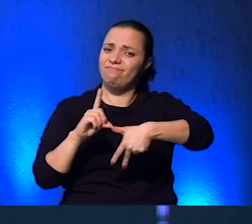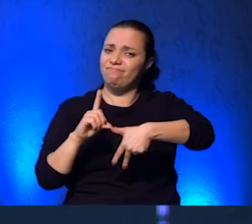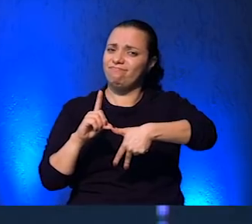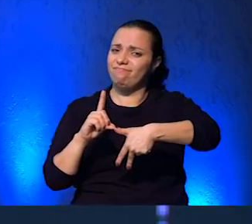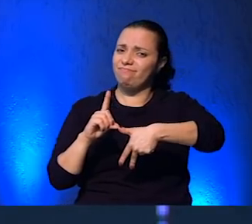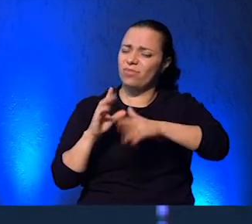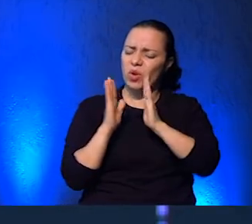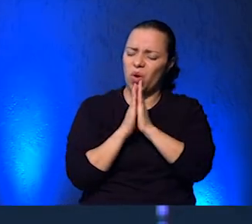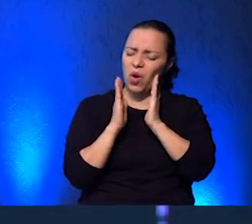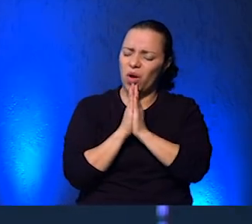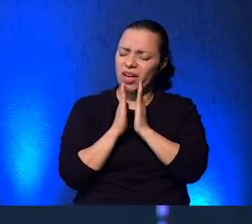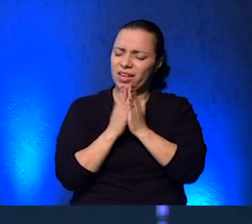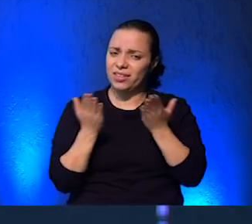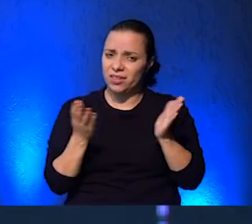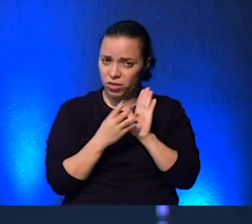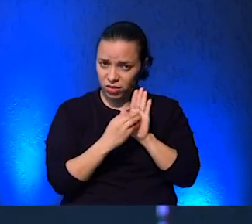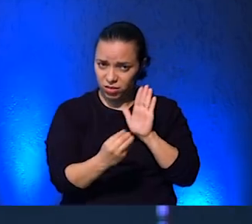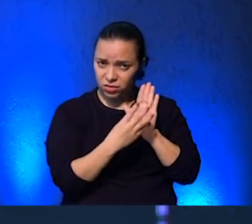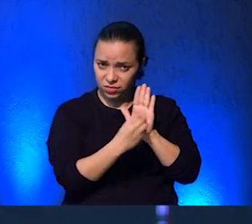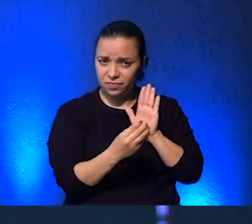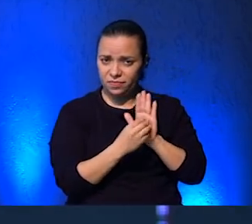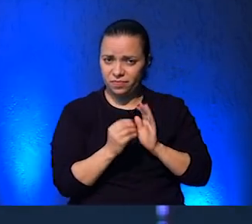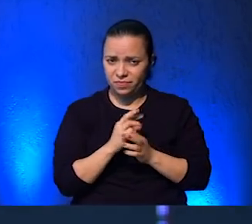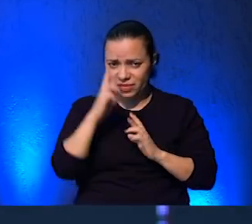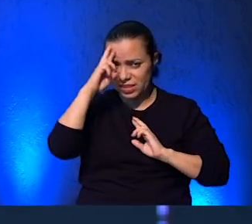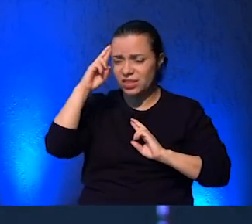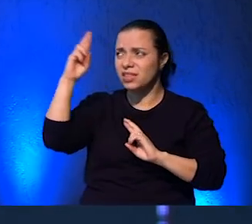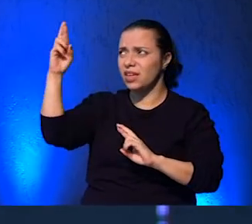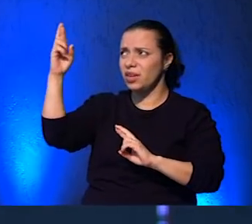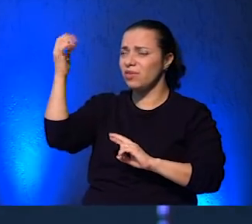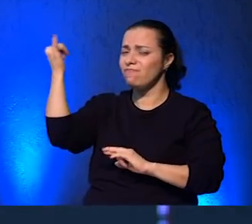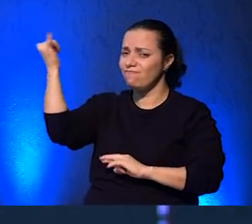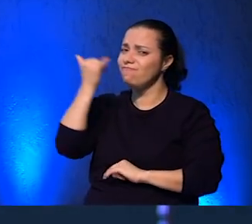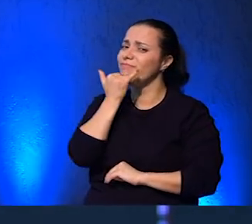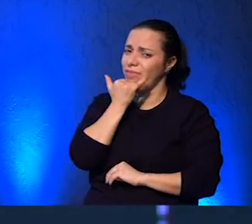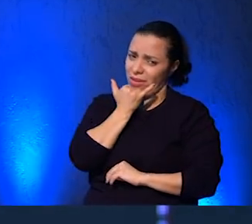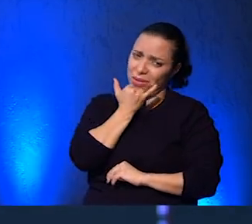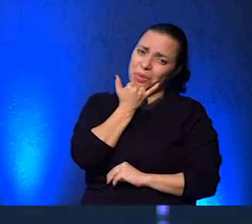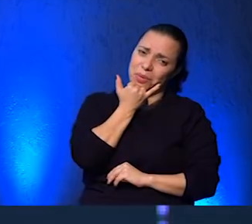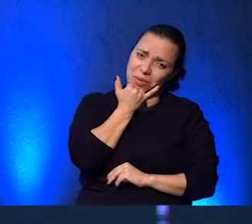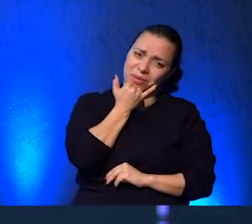e olha comigo de senhor é perdoa-me